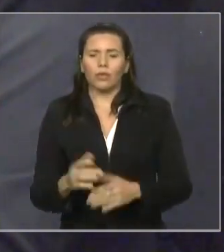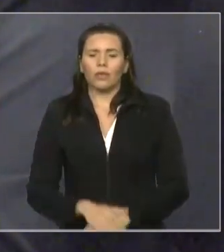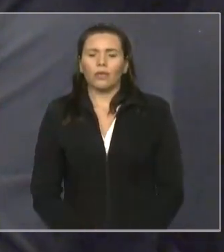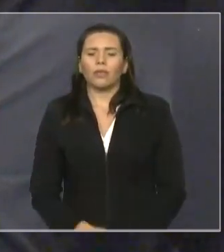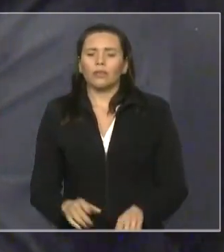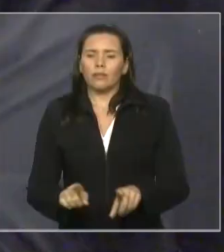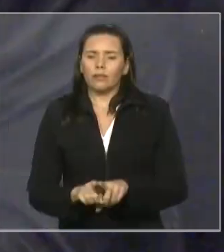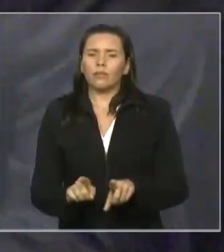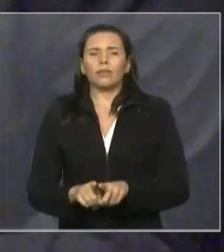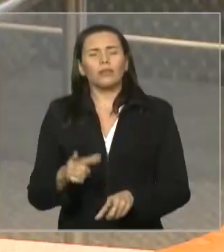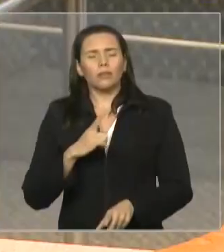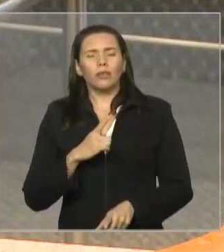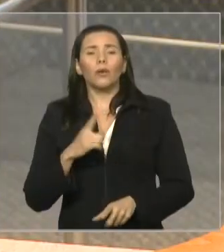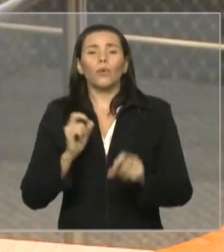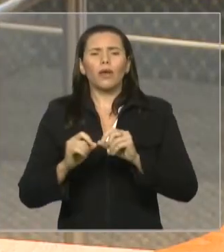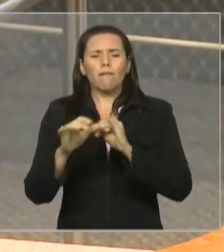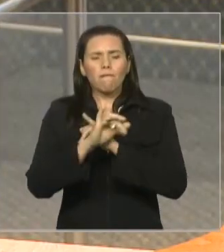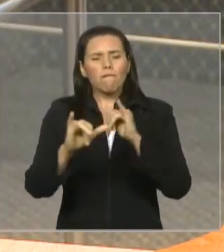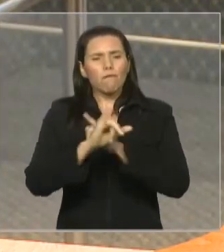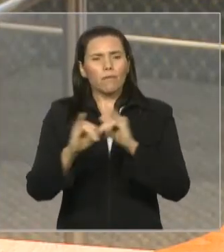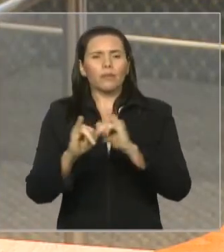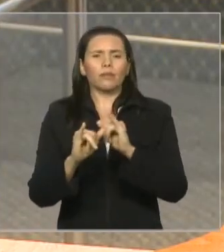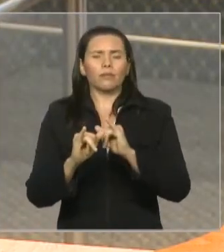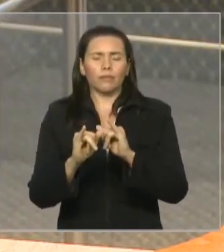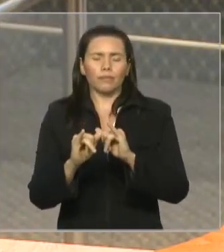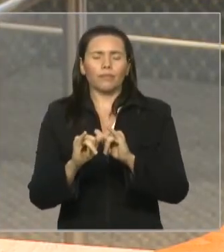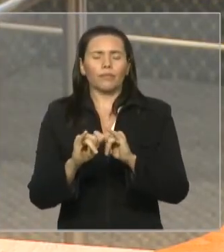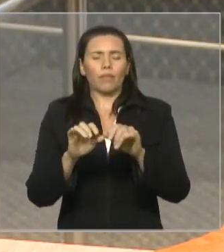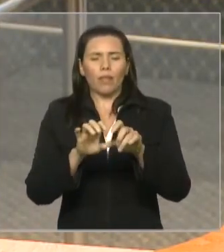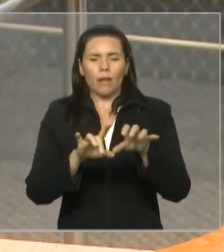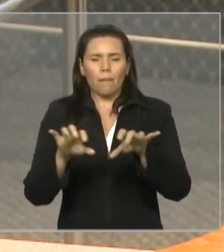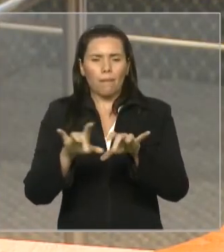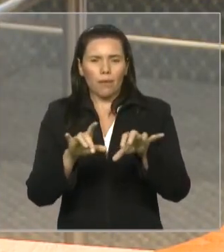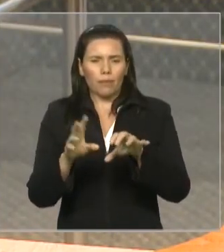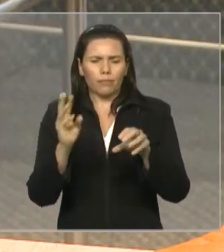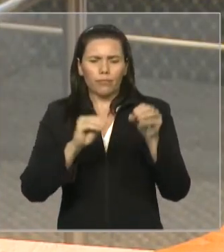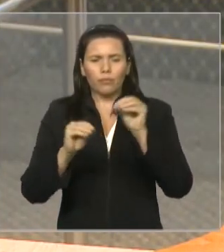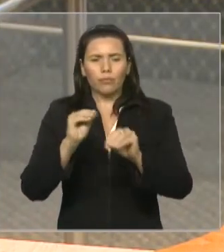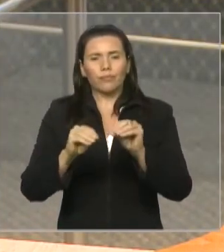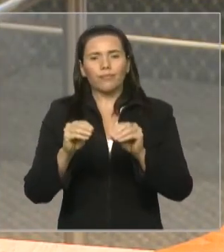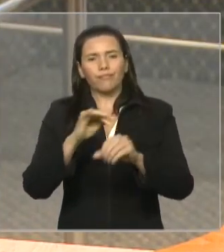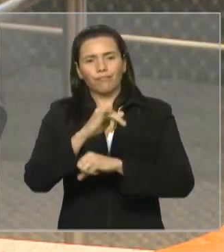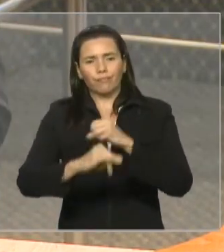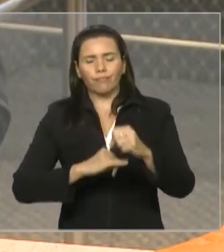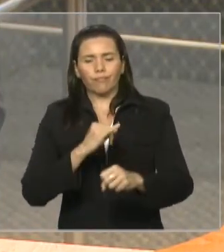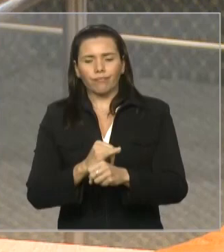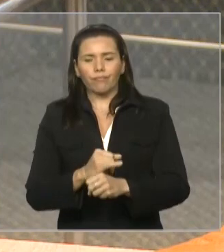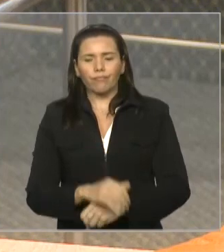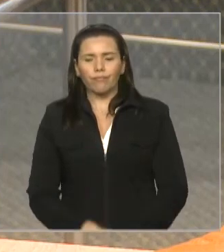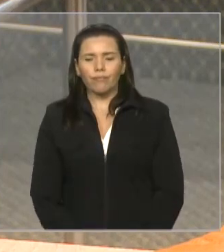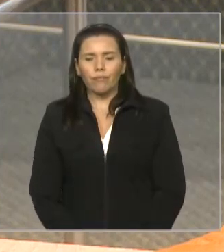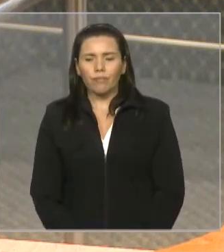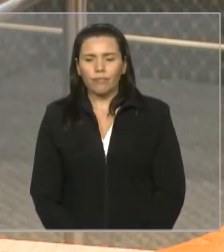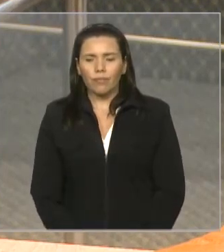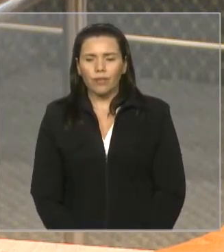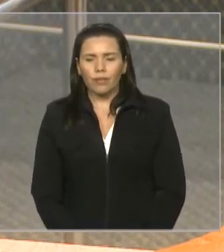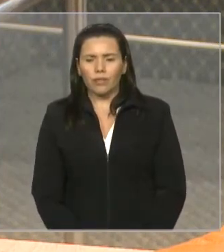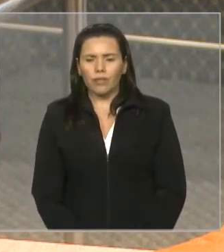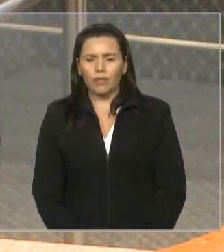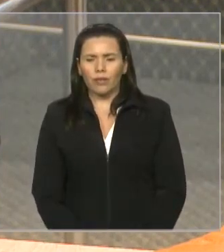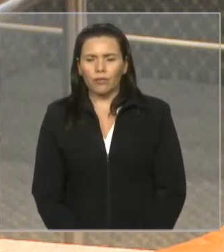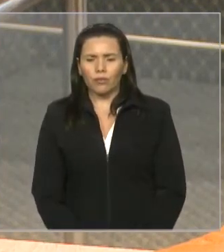também digitais. Obrigado pela sua contribuição, deputado. Por fim, deputado. Senhora presidente, eu só queria deixar registrado que na última